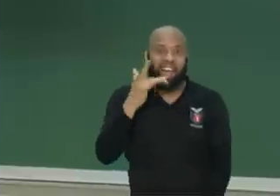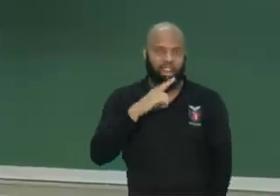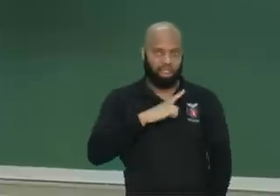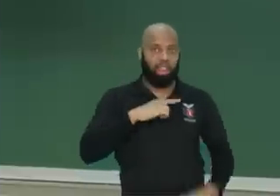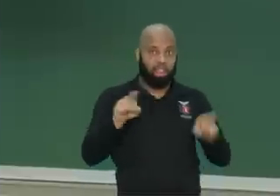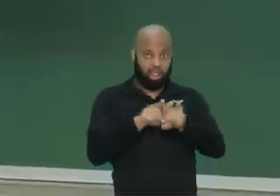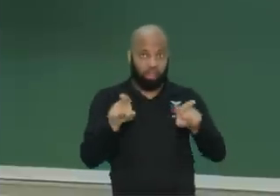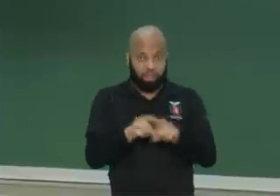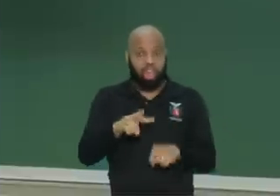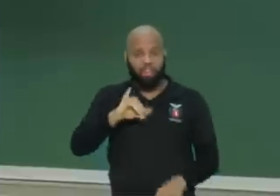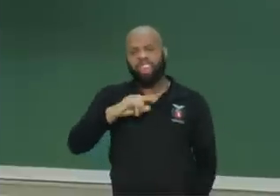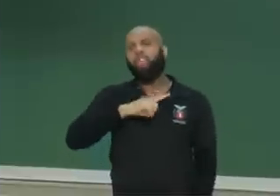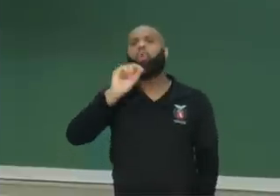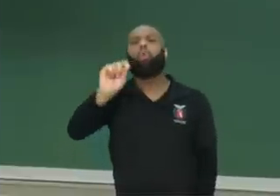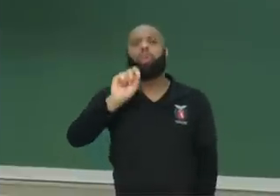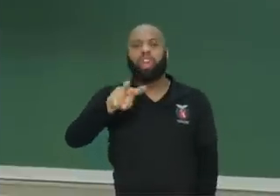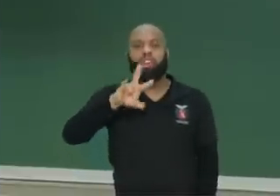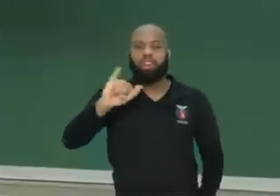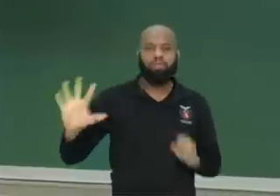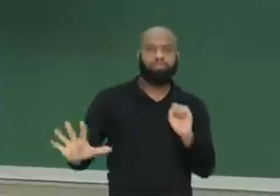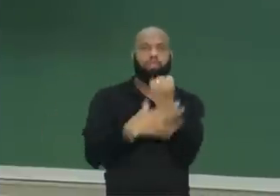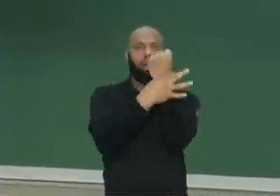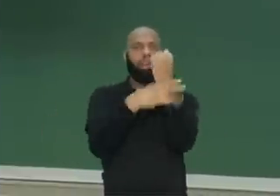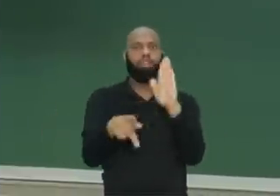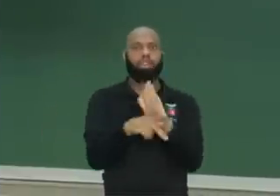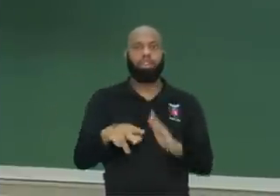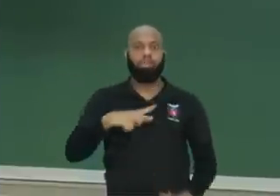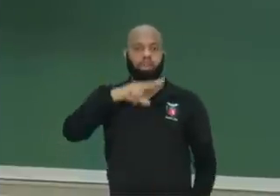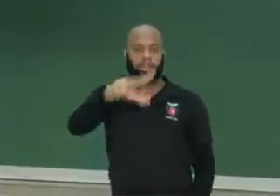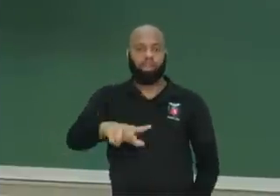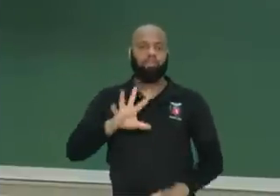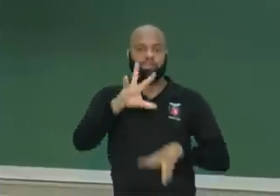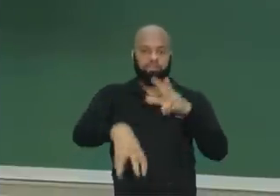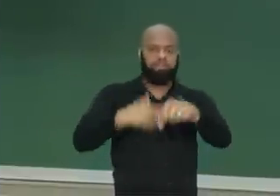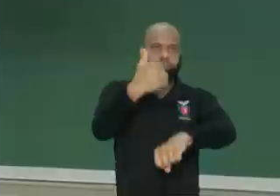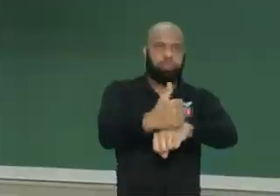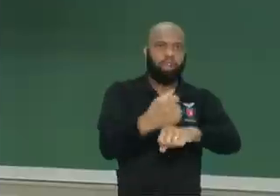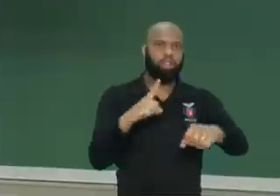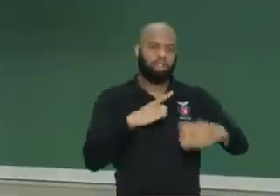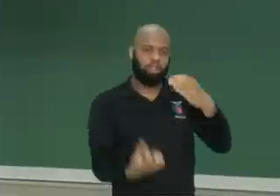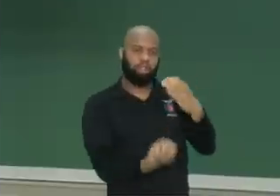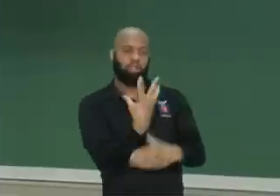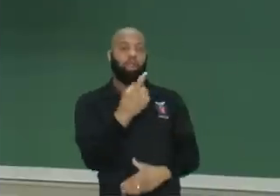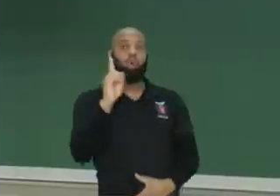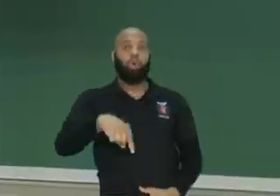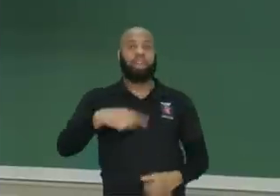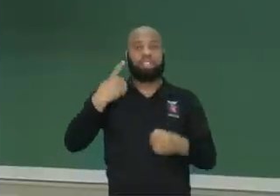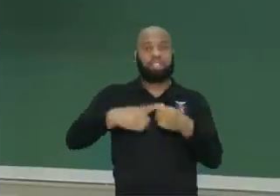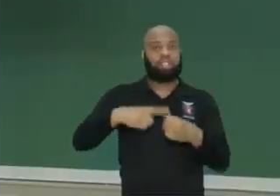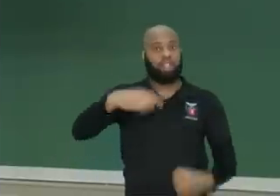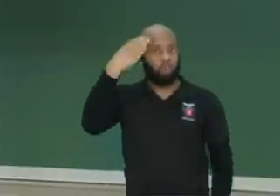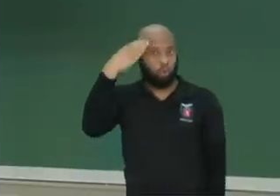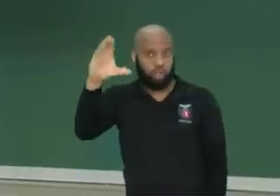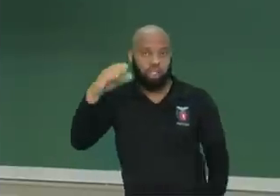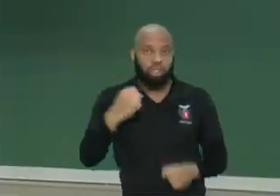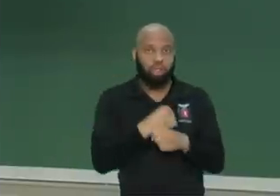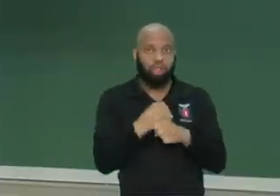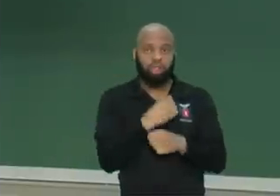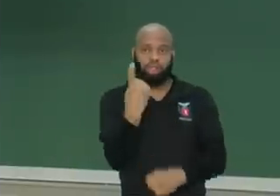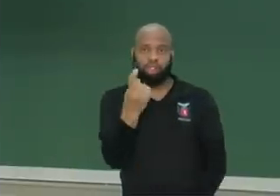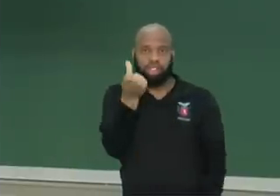e, consequentemente, para garantir a ocupação portuguesa, a gente tem a fundação da cidade de Curitiba, no ano